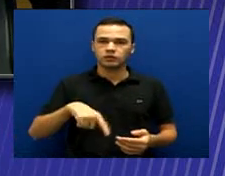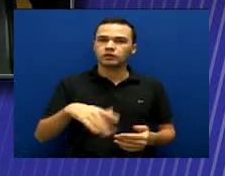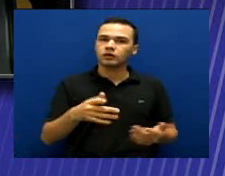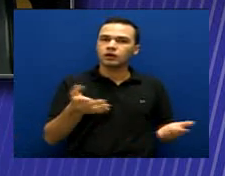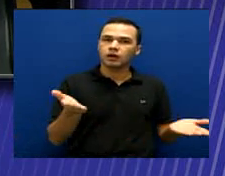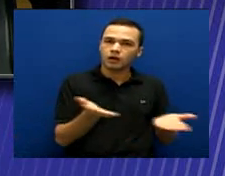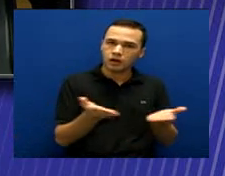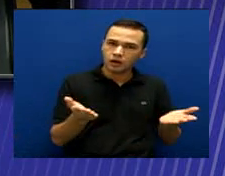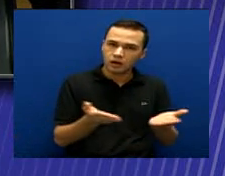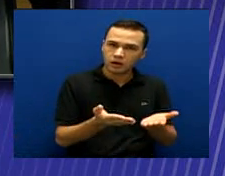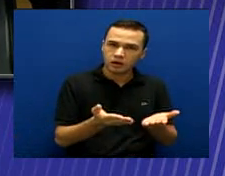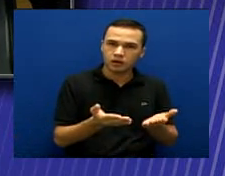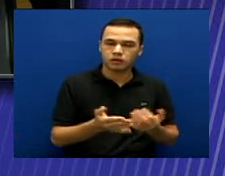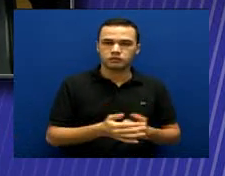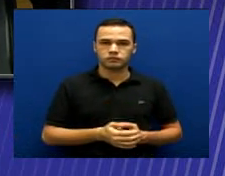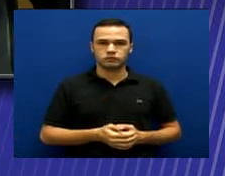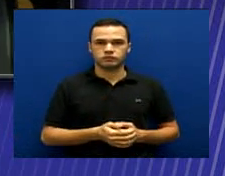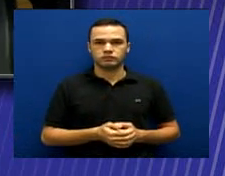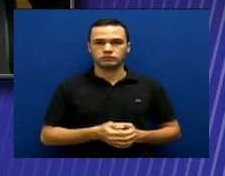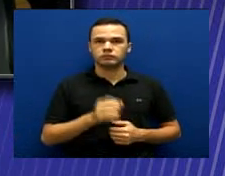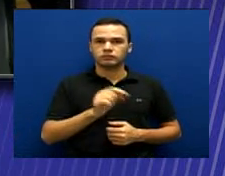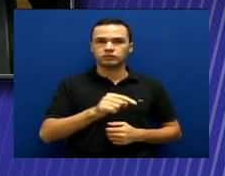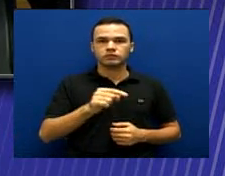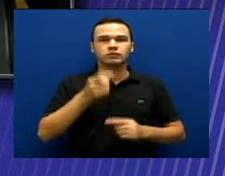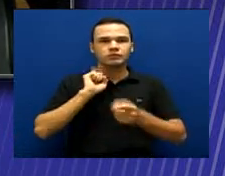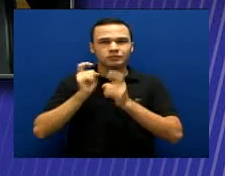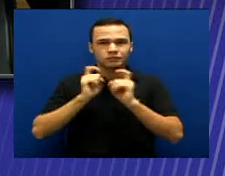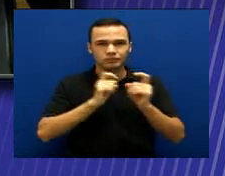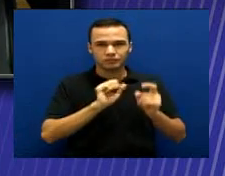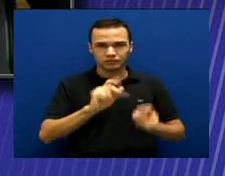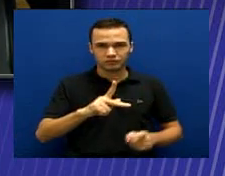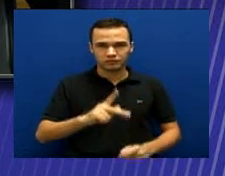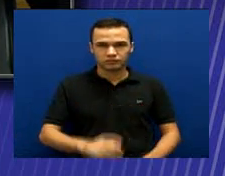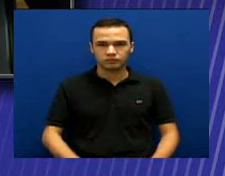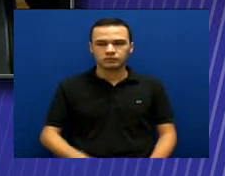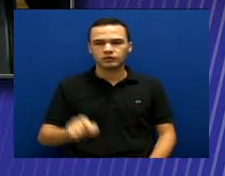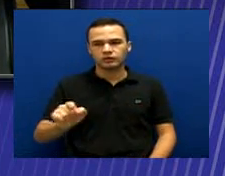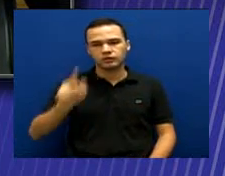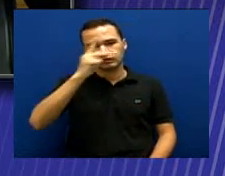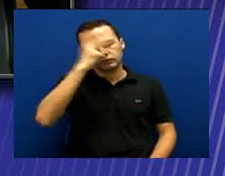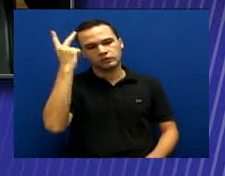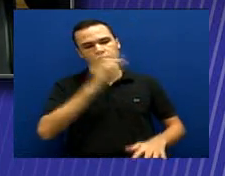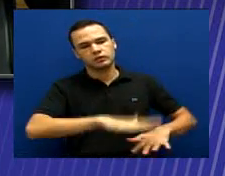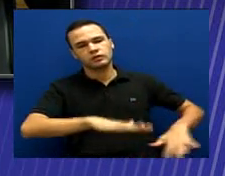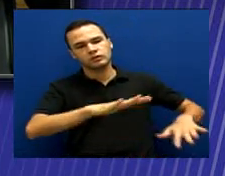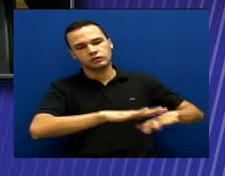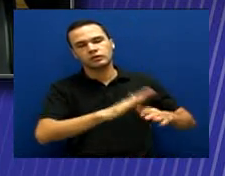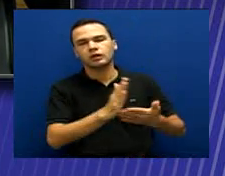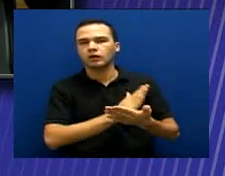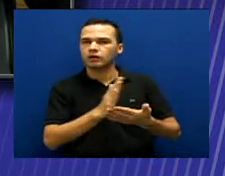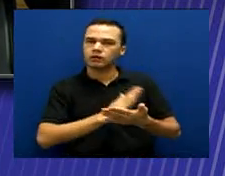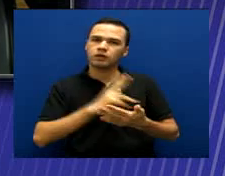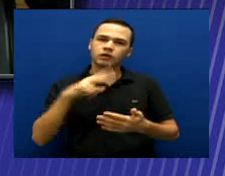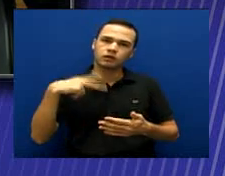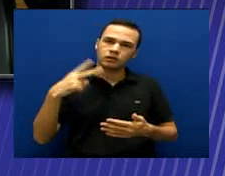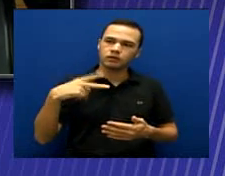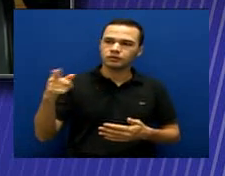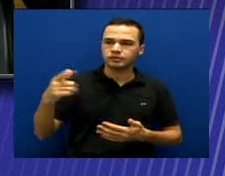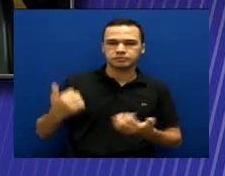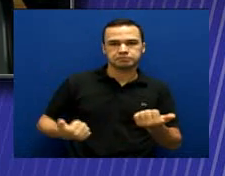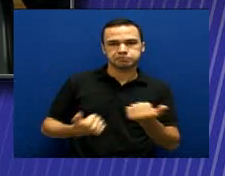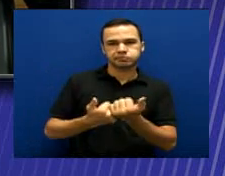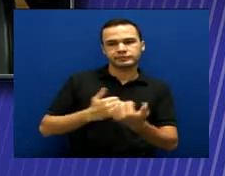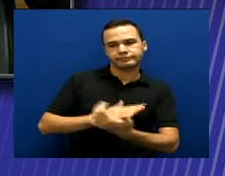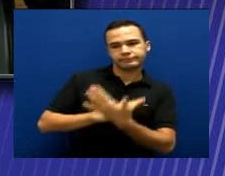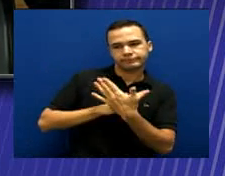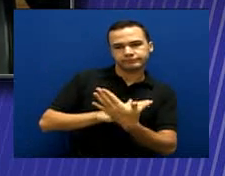agora numa na notícia que o cidadão comum e muitas vezes os vereadores agentes em uma assessoria pra